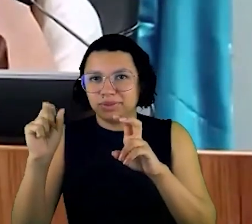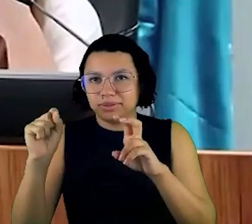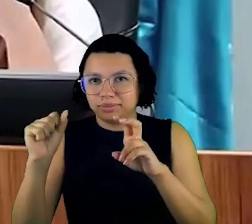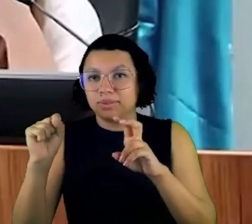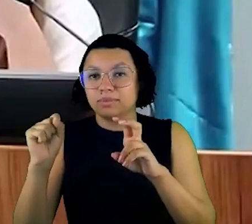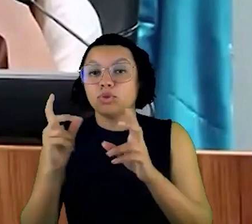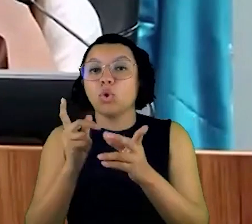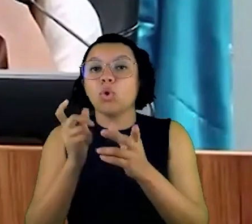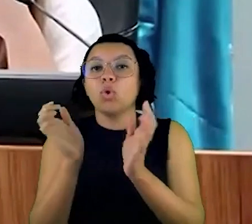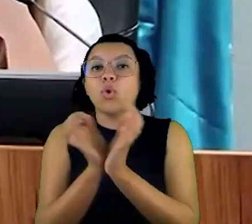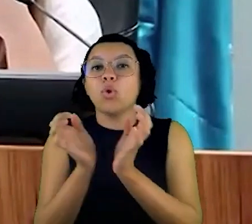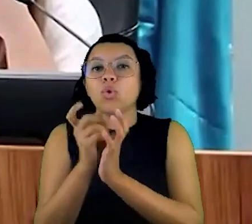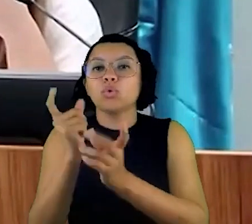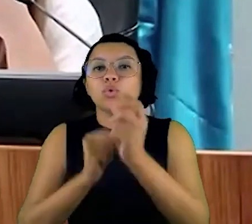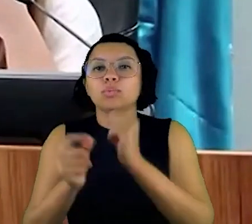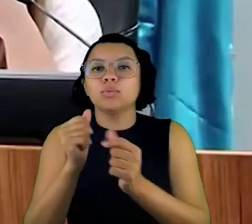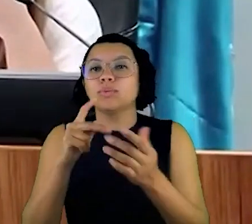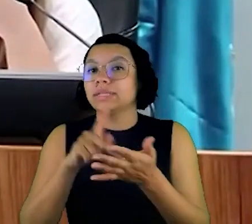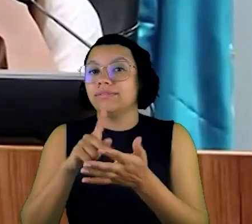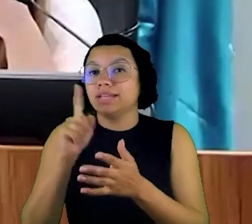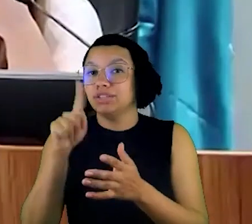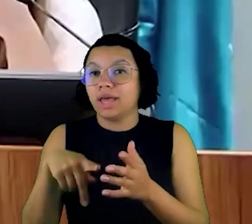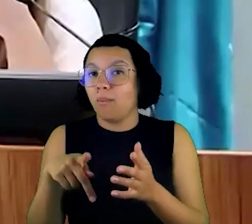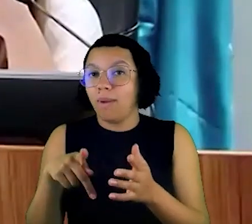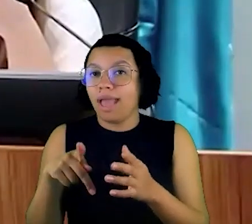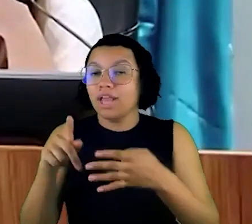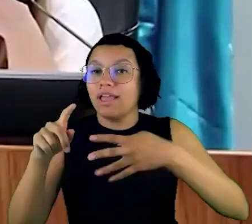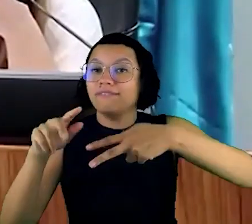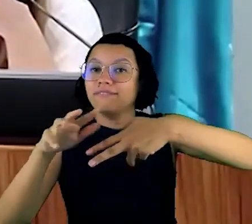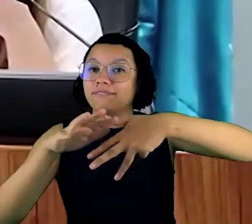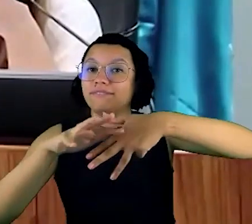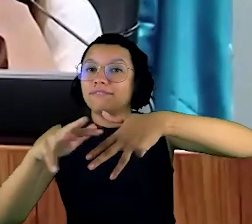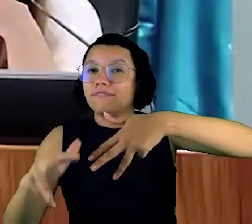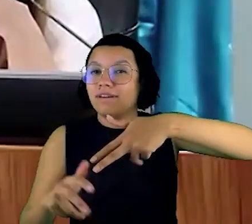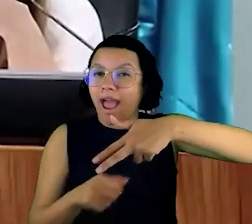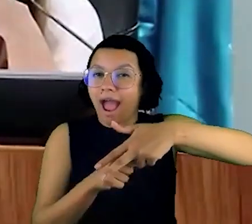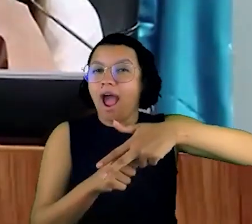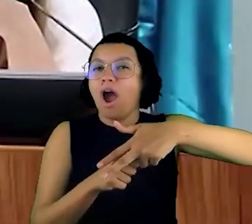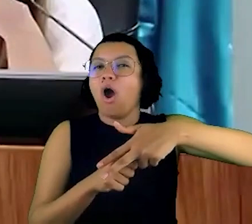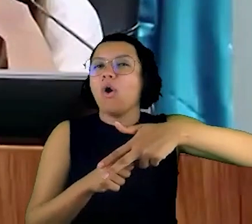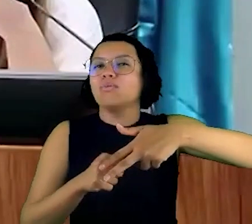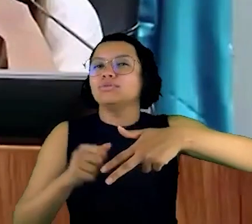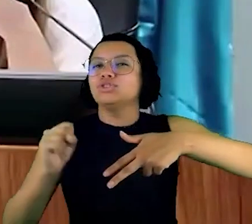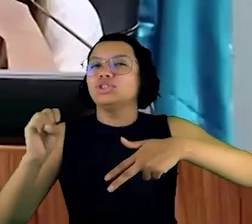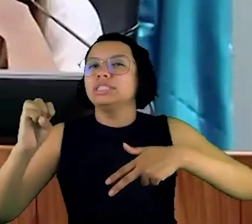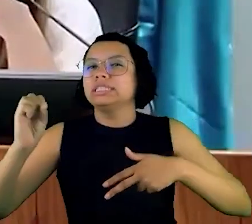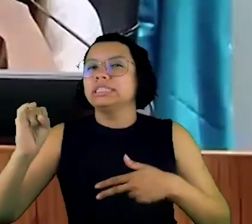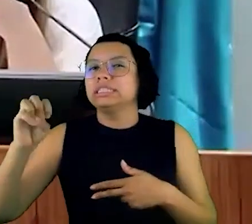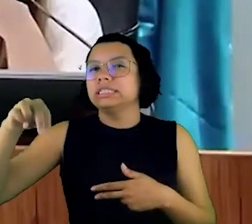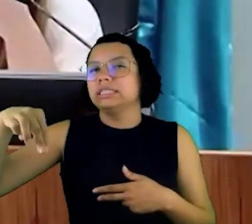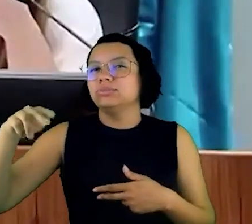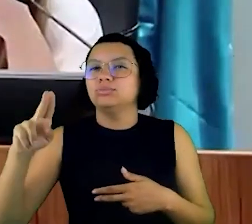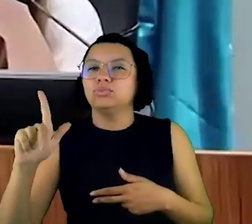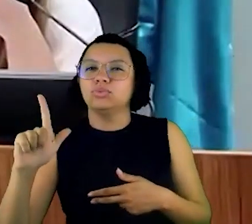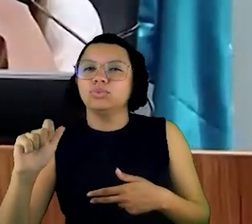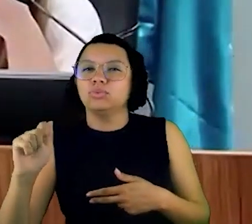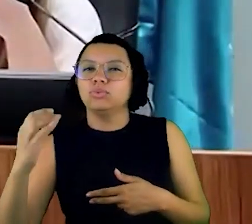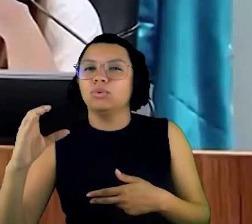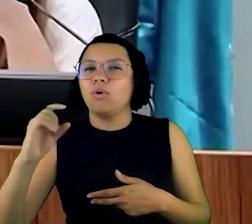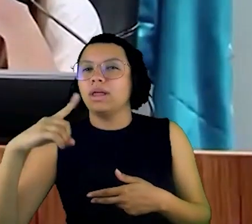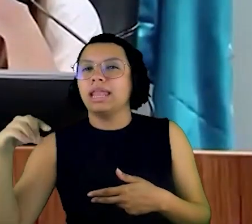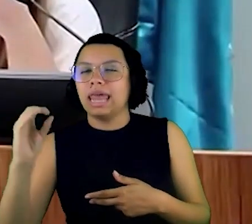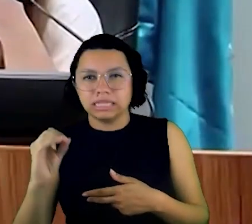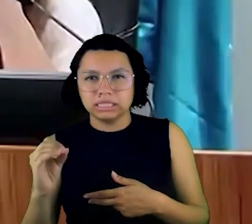aspas, grupo econômico, que na verdade não é grupo econômico, é fraude, simulação, essas operações